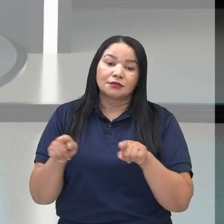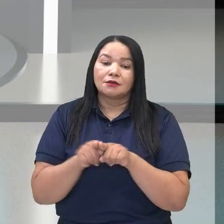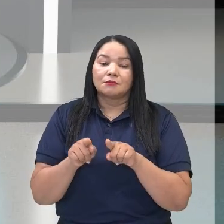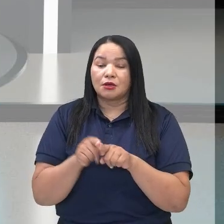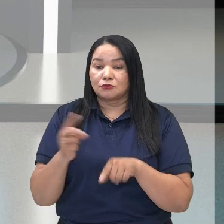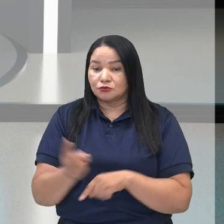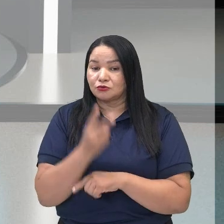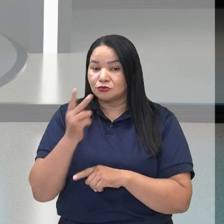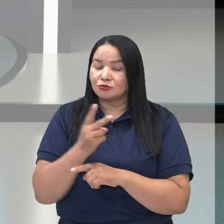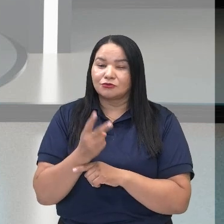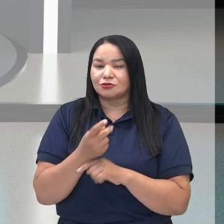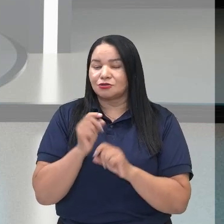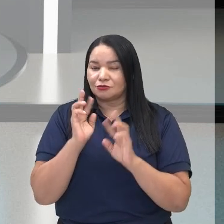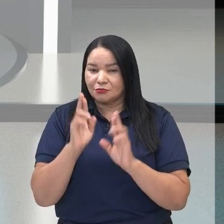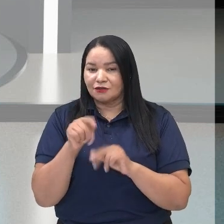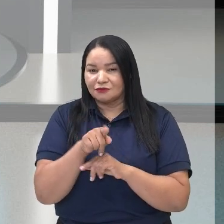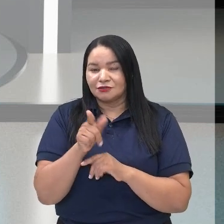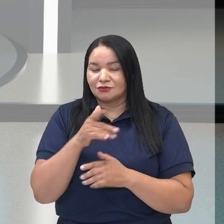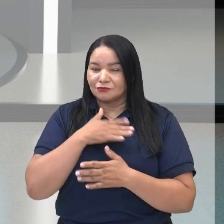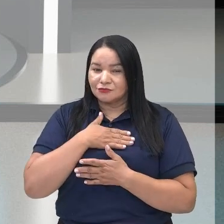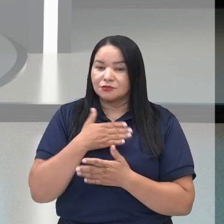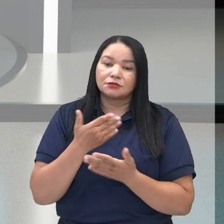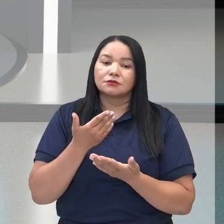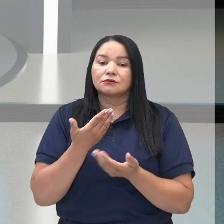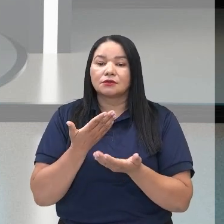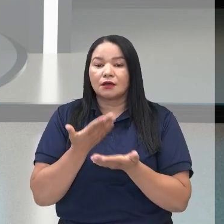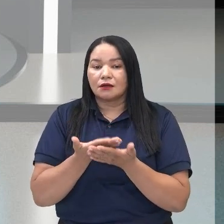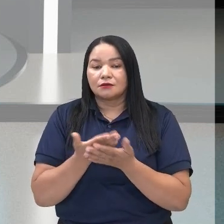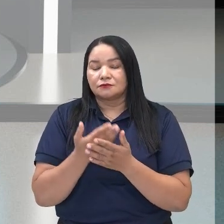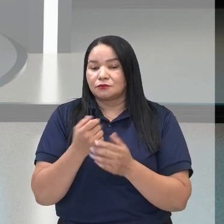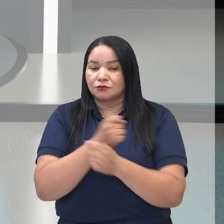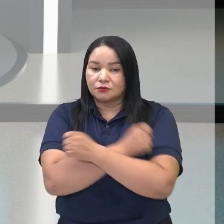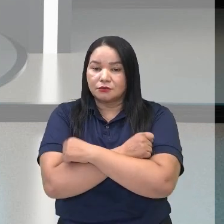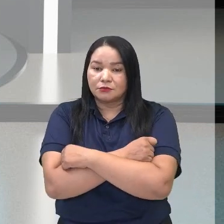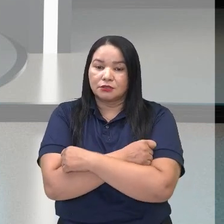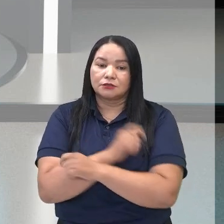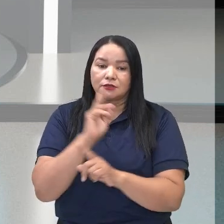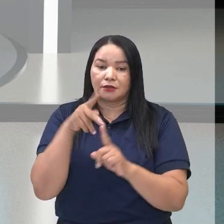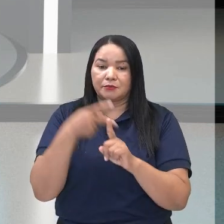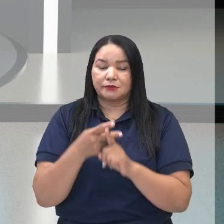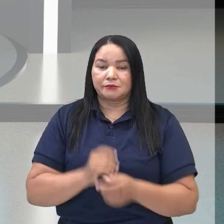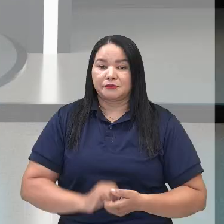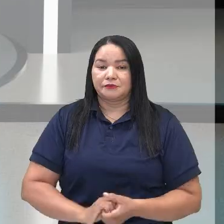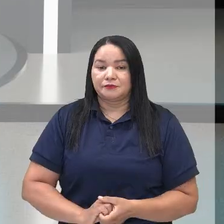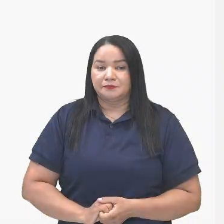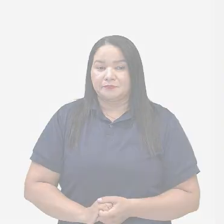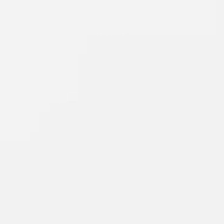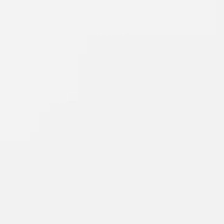tenham gostado dessa aula, tenham aprendido muito. Deixo a todos um forte abraço e até a próxima.